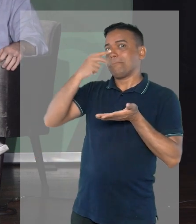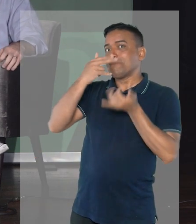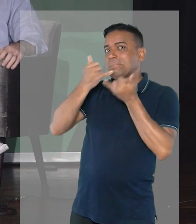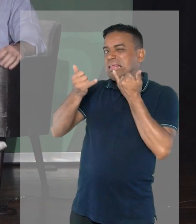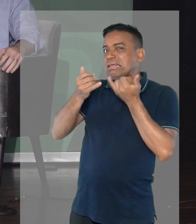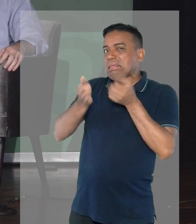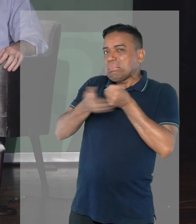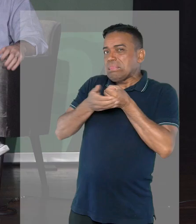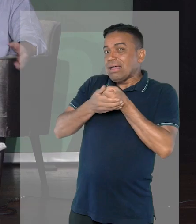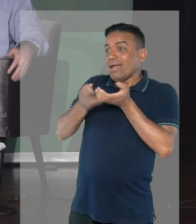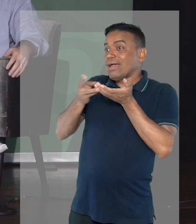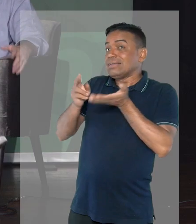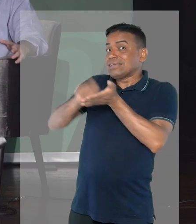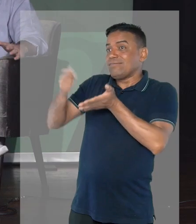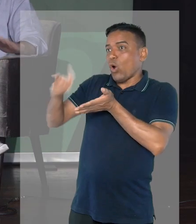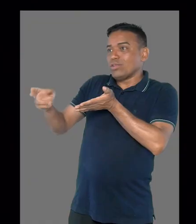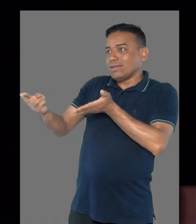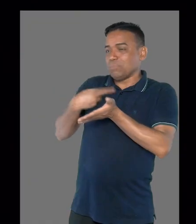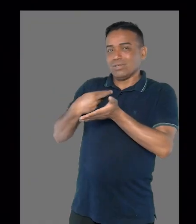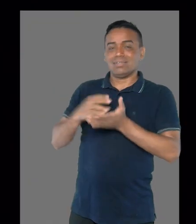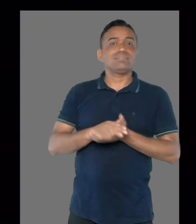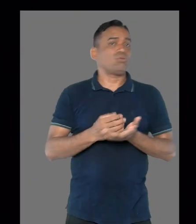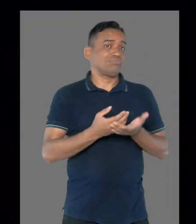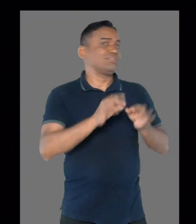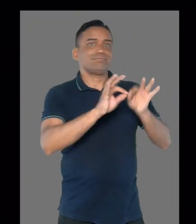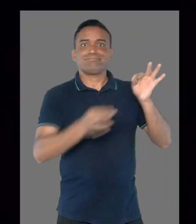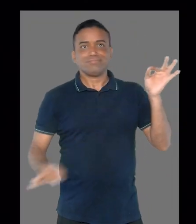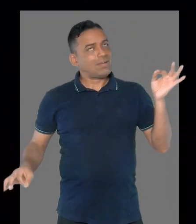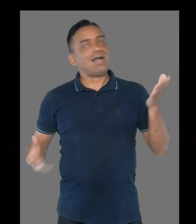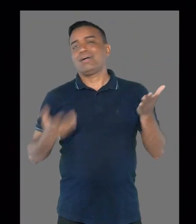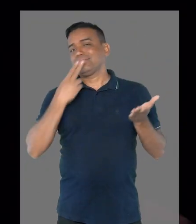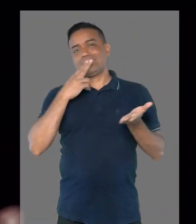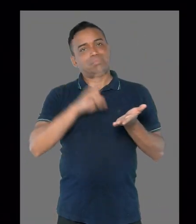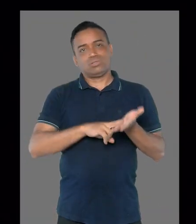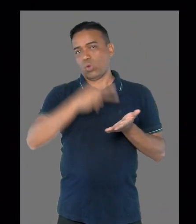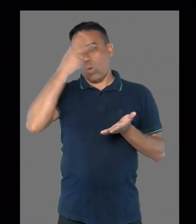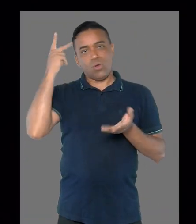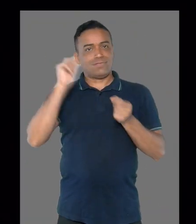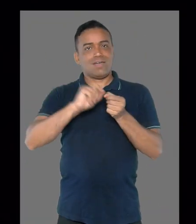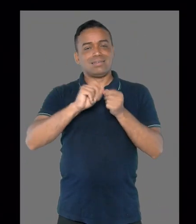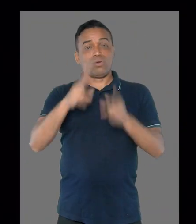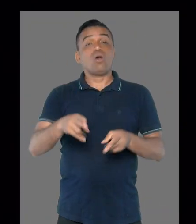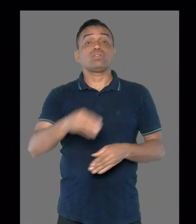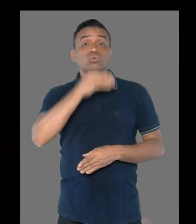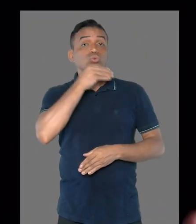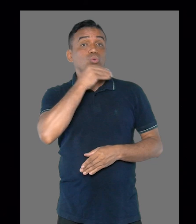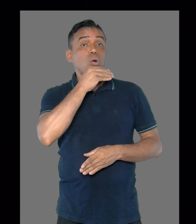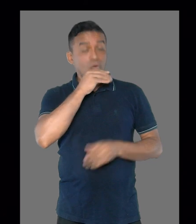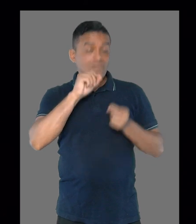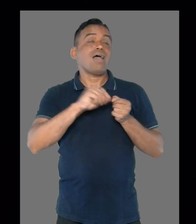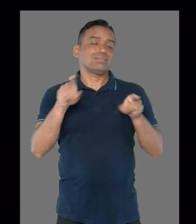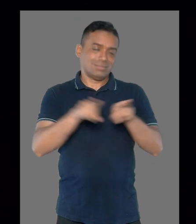resposta? Ao longo das cartas, acho que vários autores fazem isso, né? Eu lembro de uma carta muito legal do Drummond fazendo